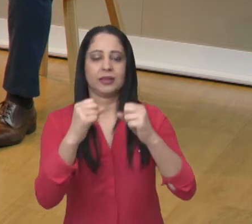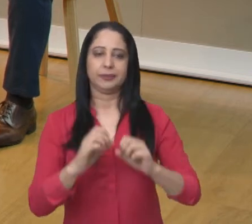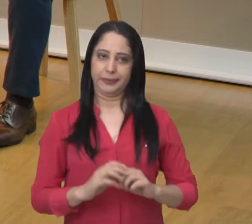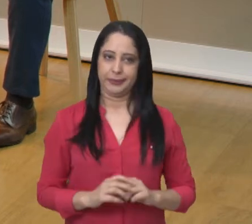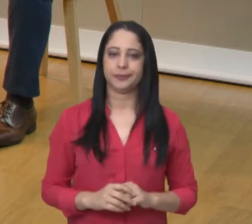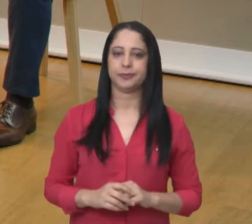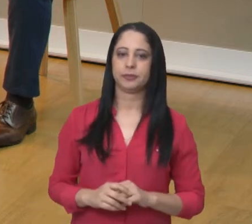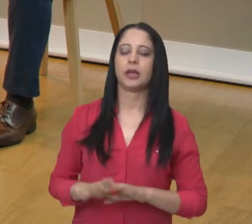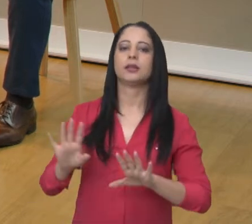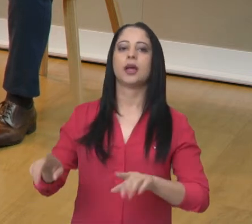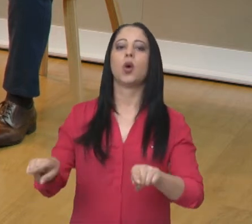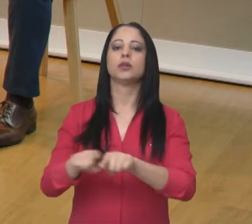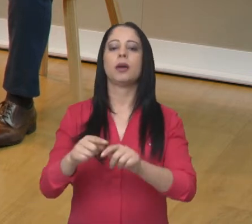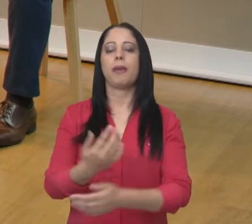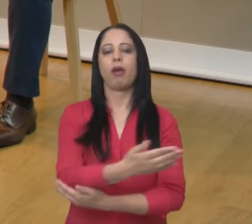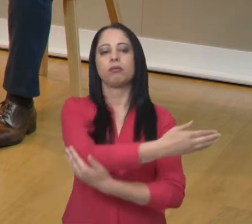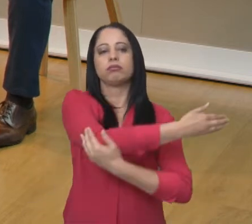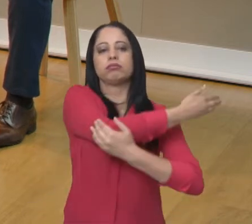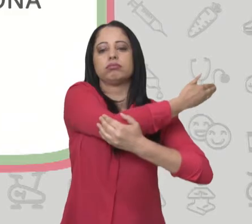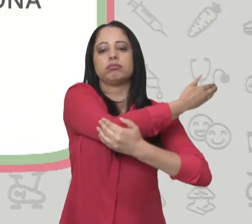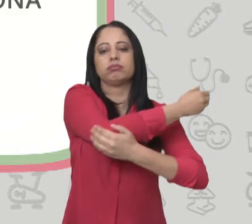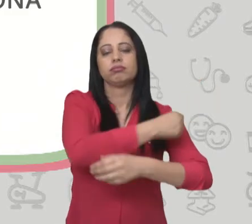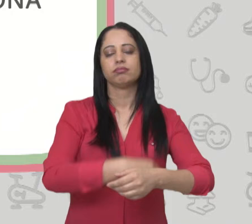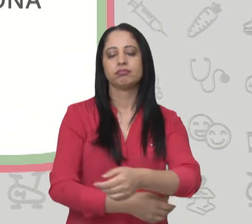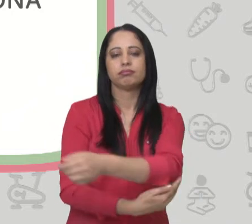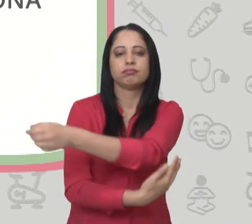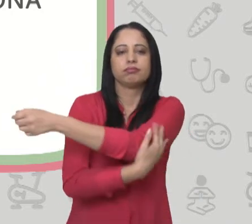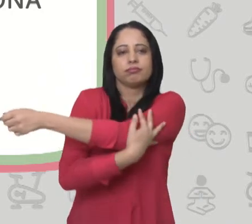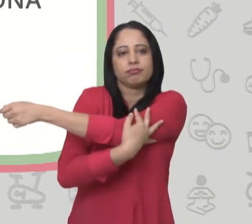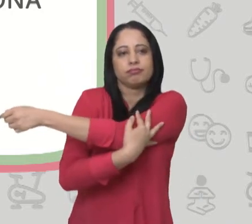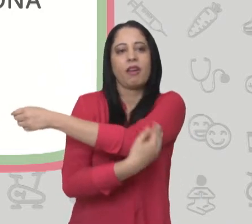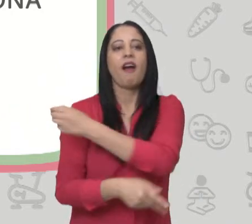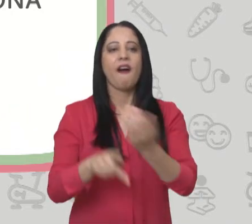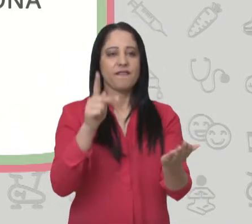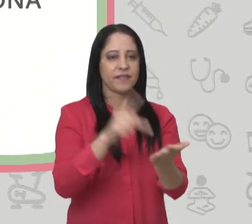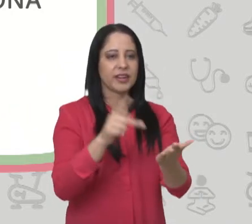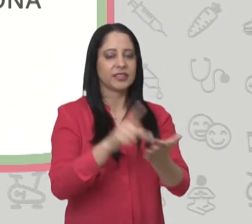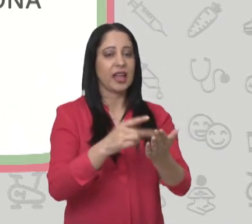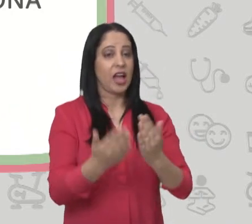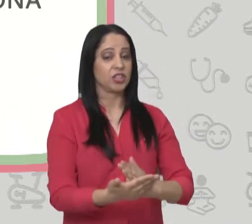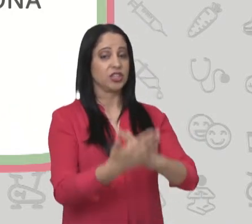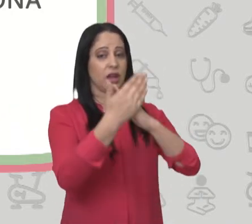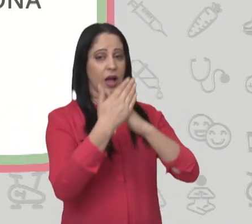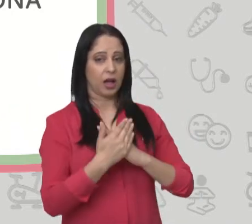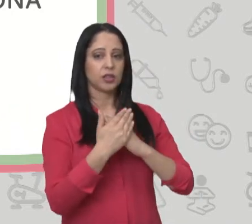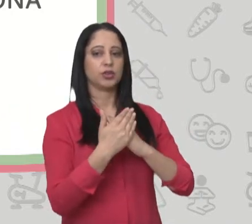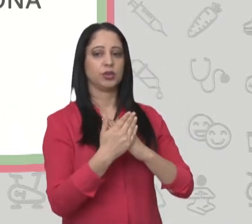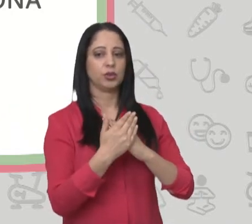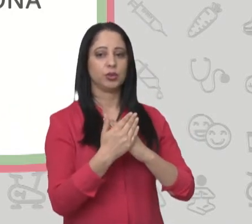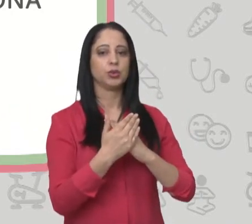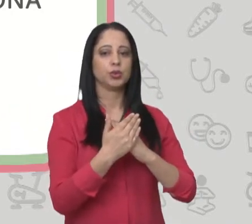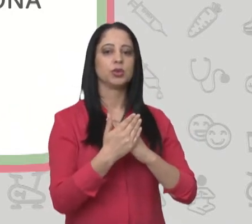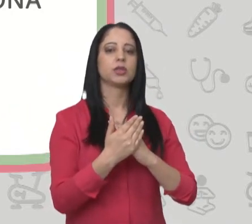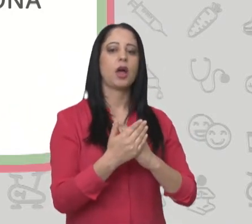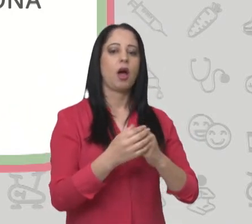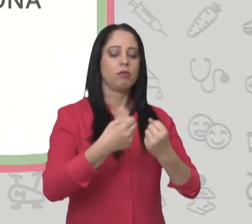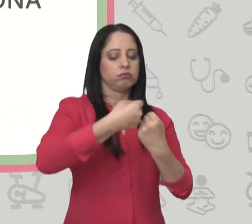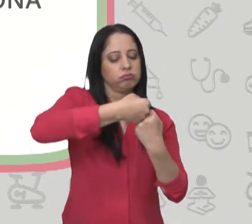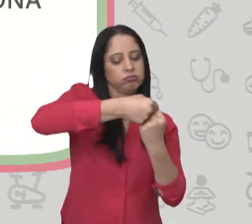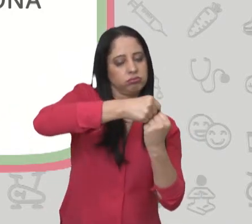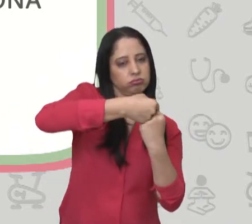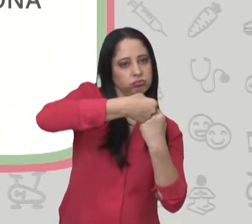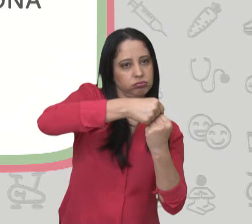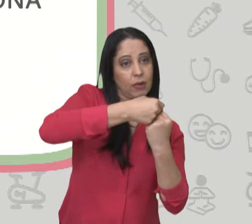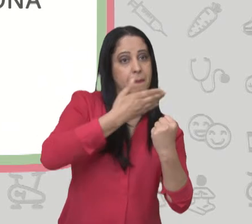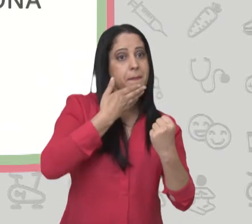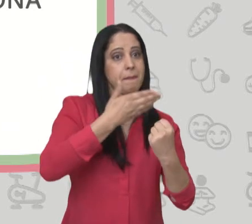Alongue-se. Alongar o corpo reduz o risco de lesões e da tensão muscular. Ajuda a manter a função articular e